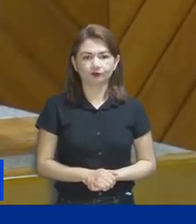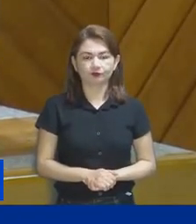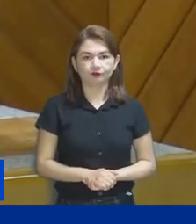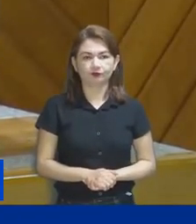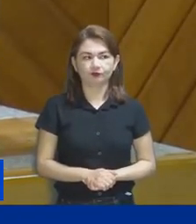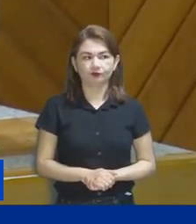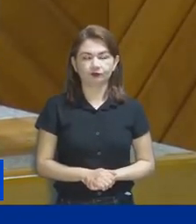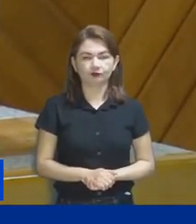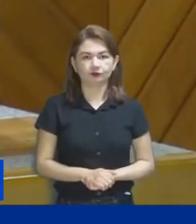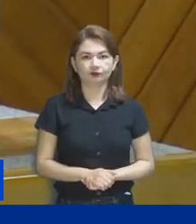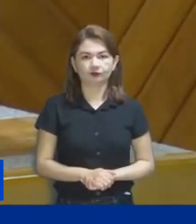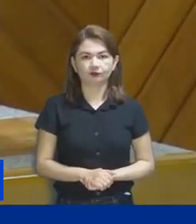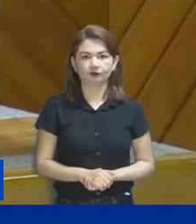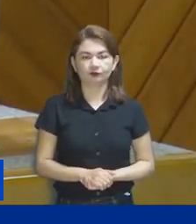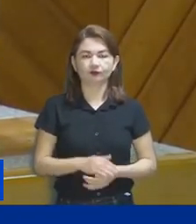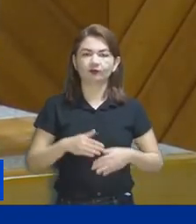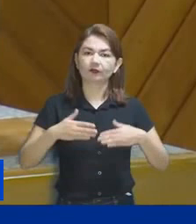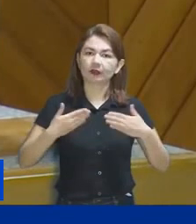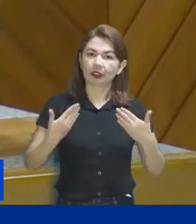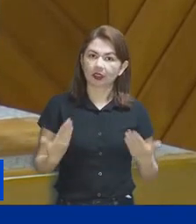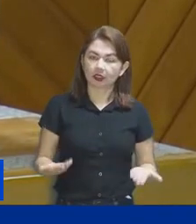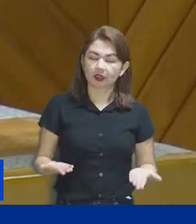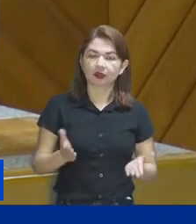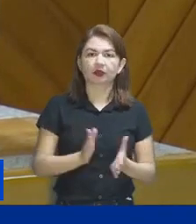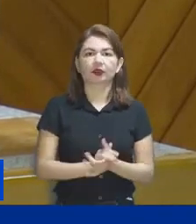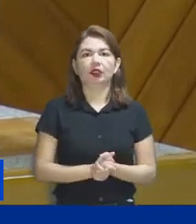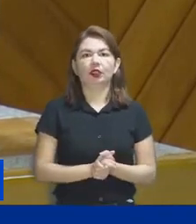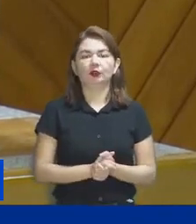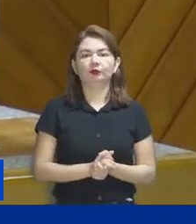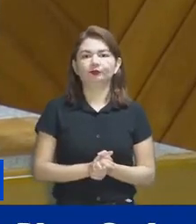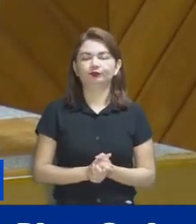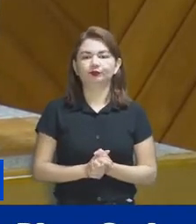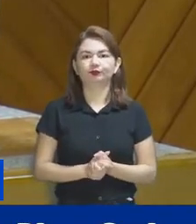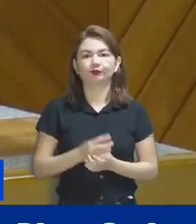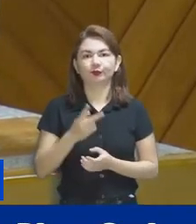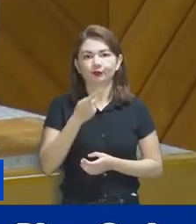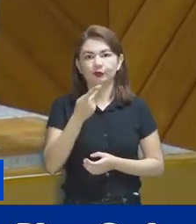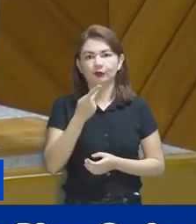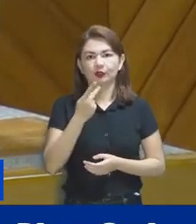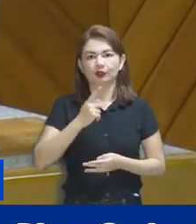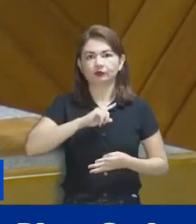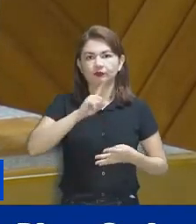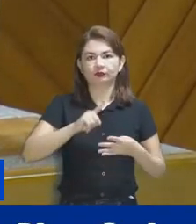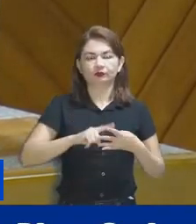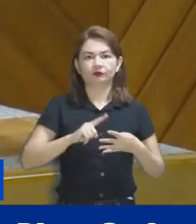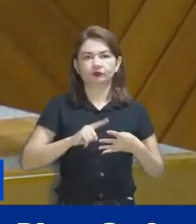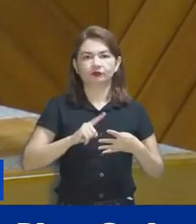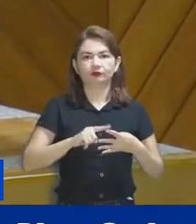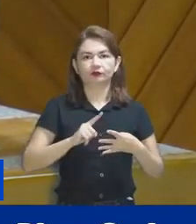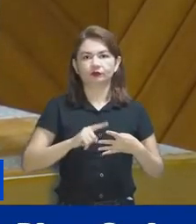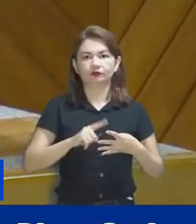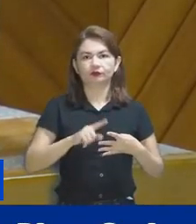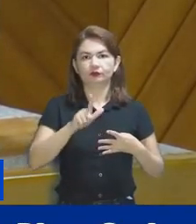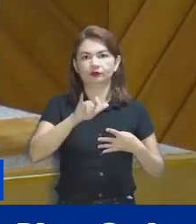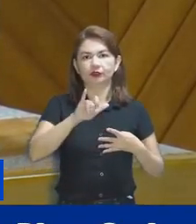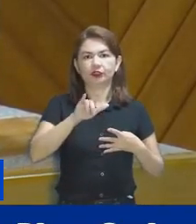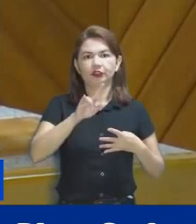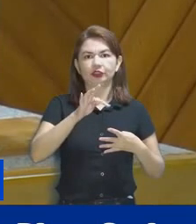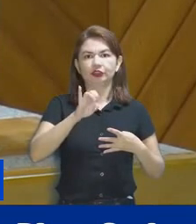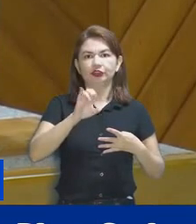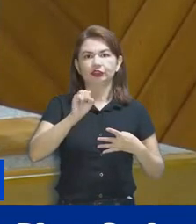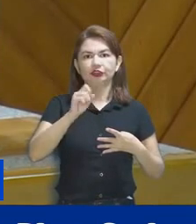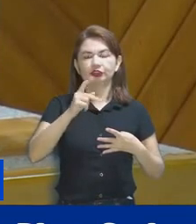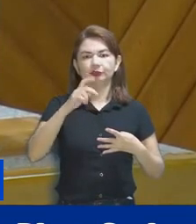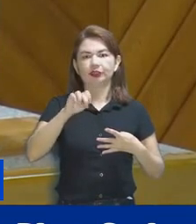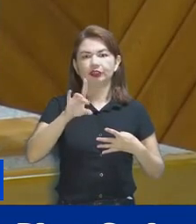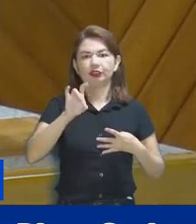Passo, então, às preliminares suscitadas. A primeira é de litispendência, e o